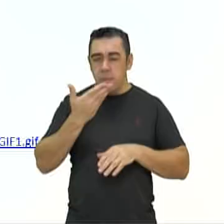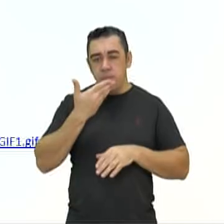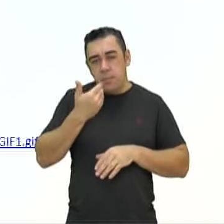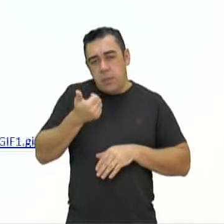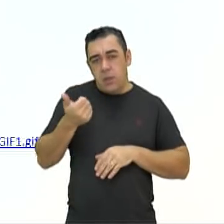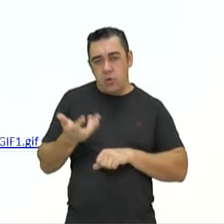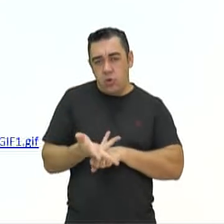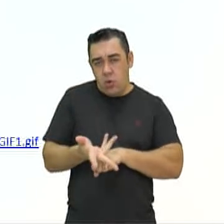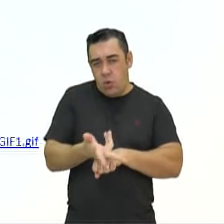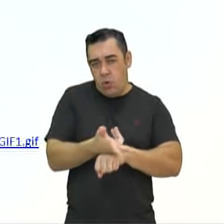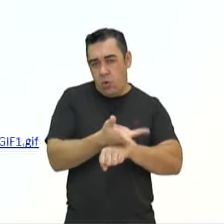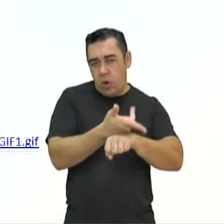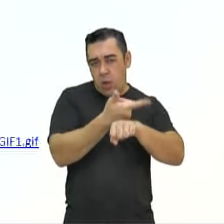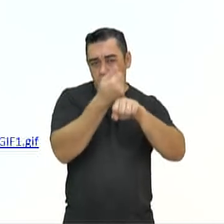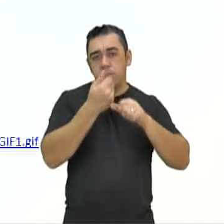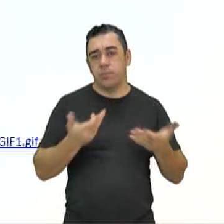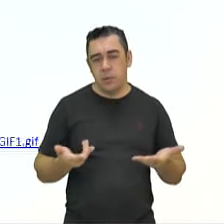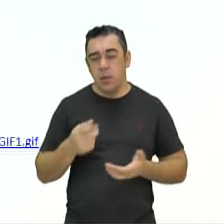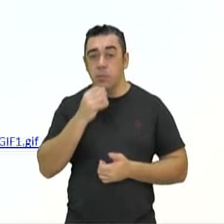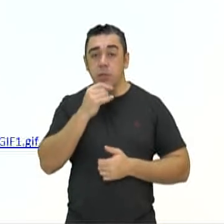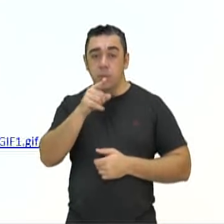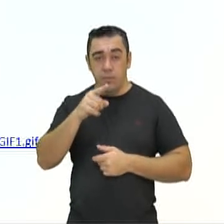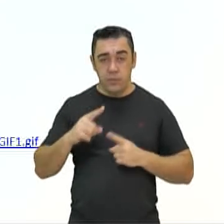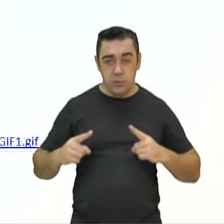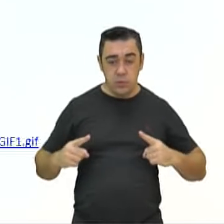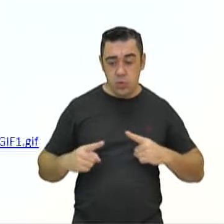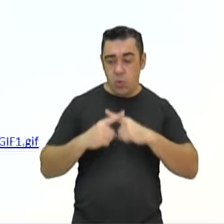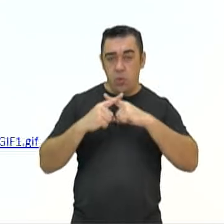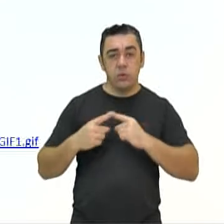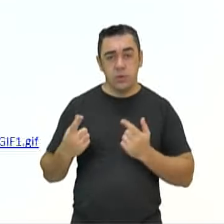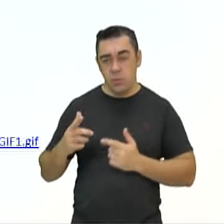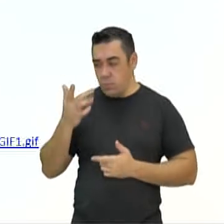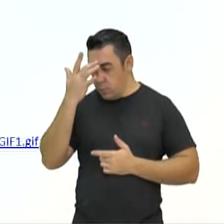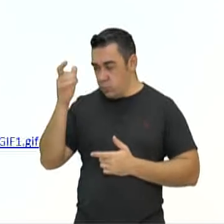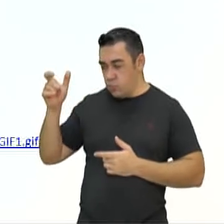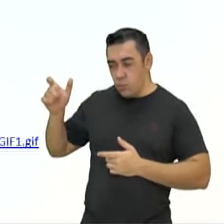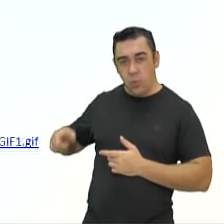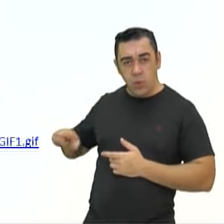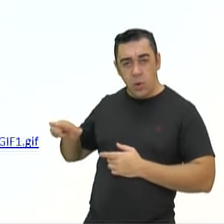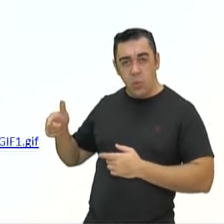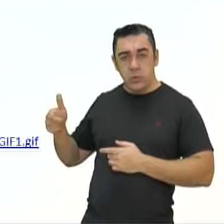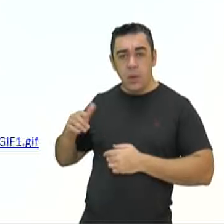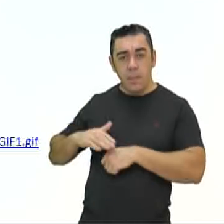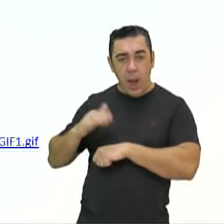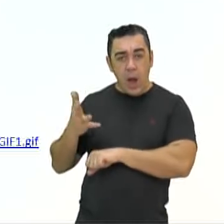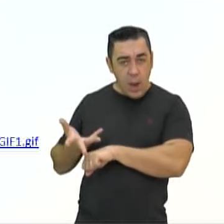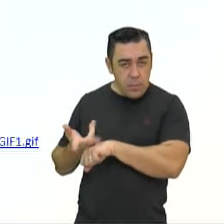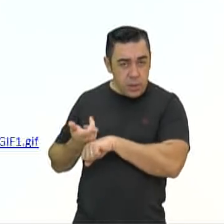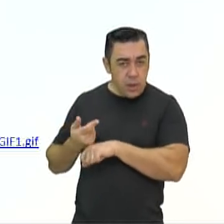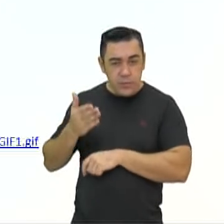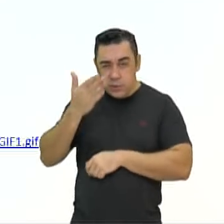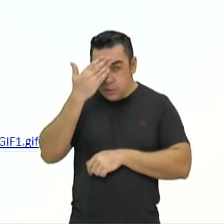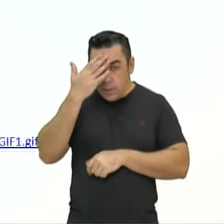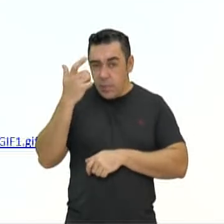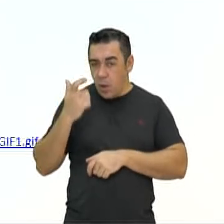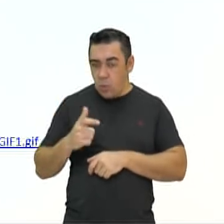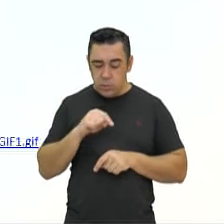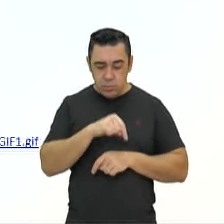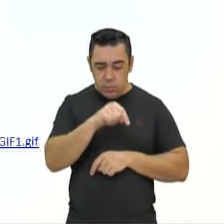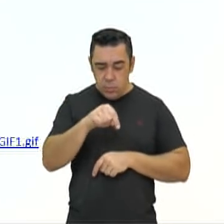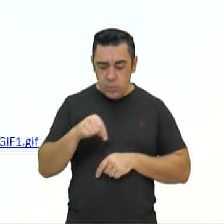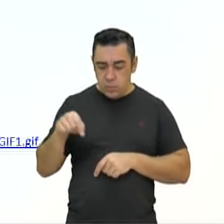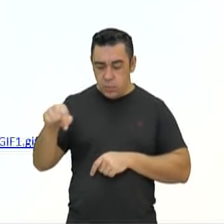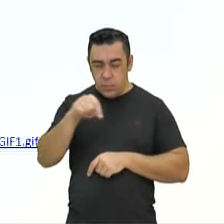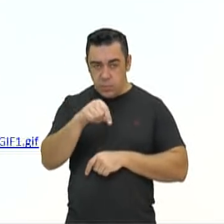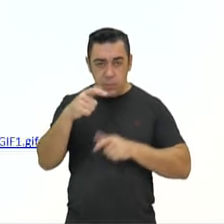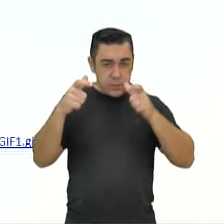aprimorada, assim, né? Uma jogada com alguém mais experiente para você conseguir ter bem marcadinho ali os endereços. Né?